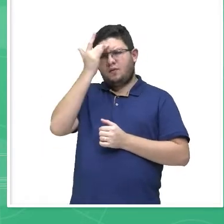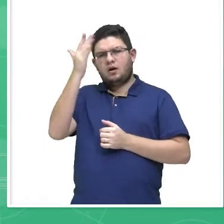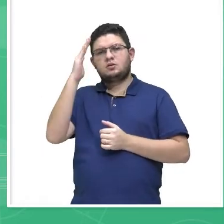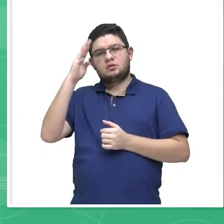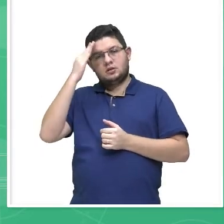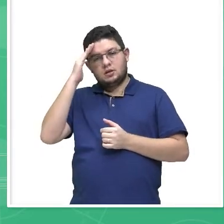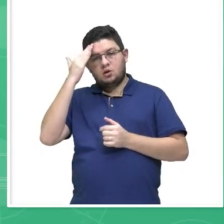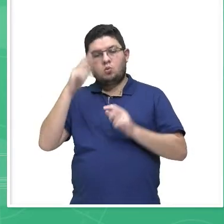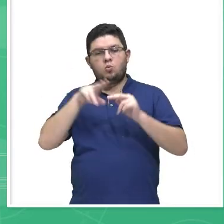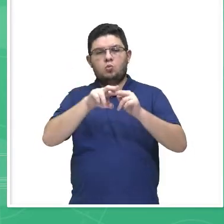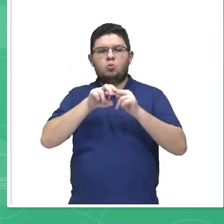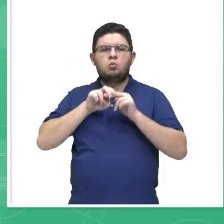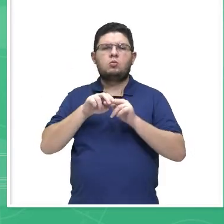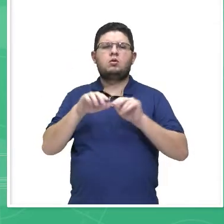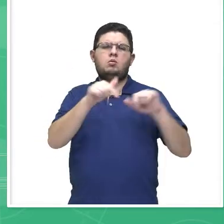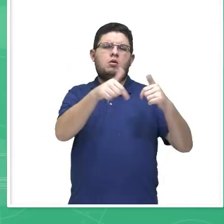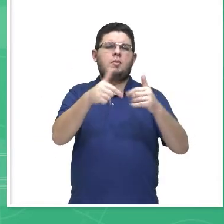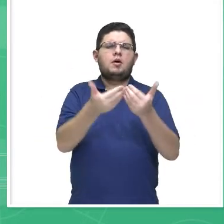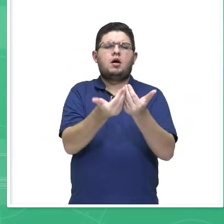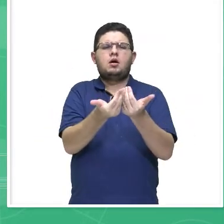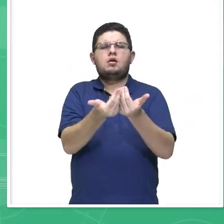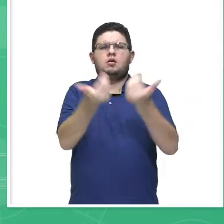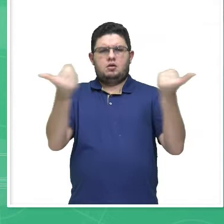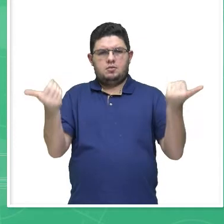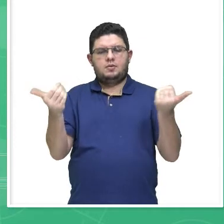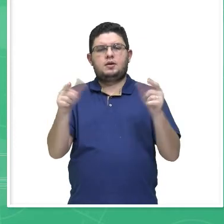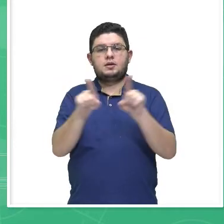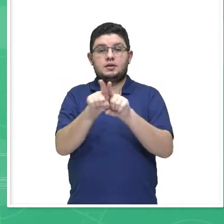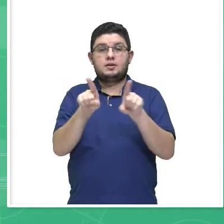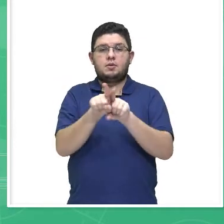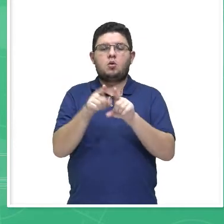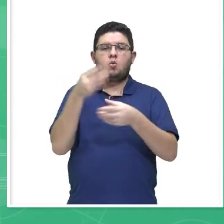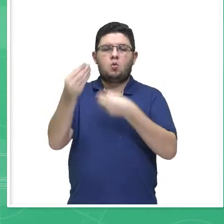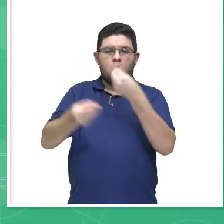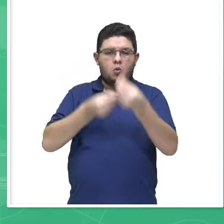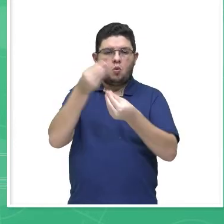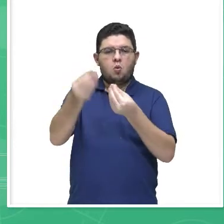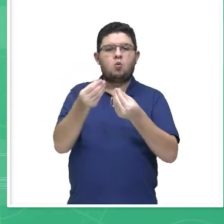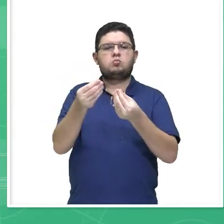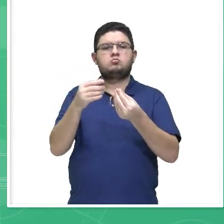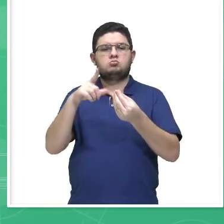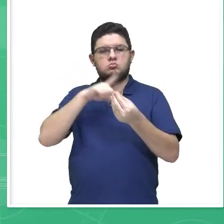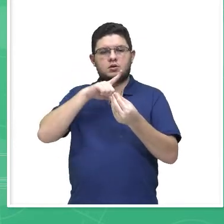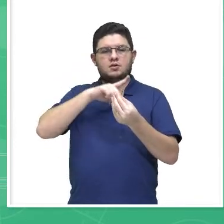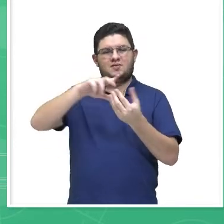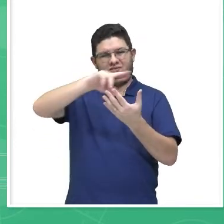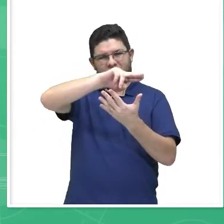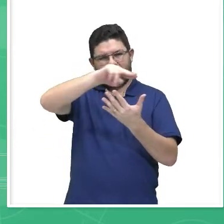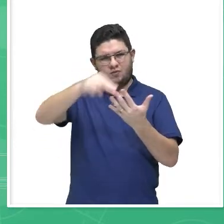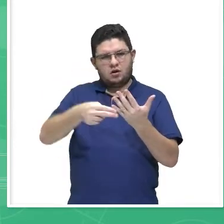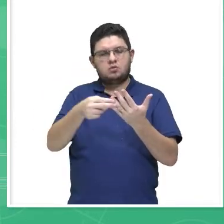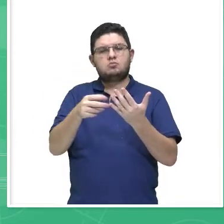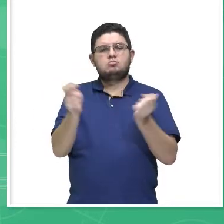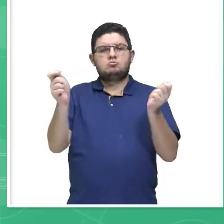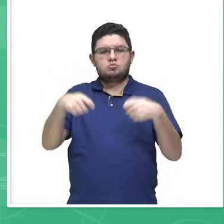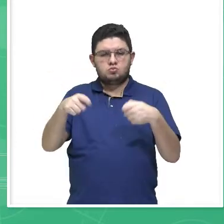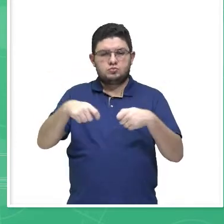e dos meios, a sociedade extrema entre possuidores, vejam